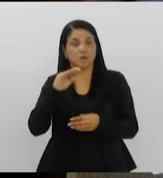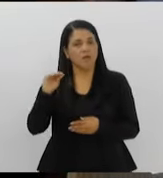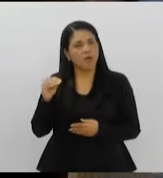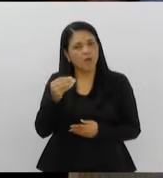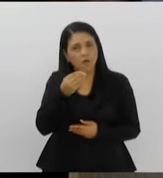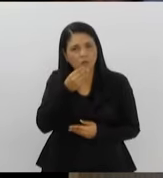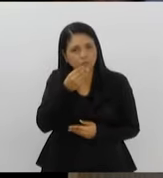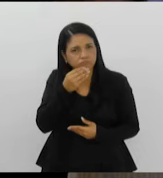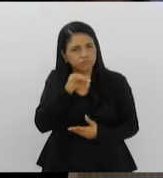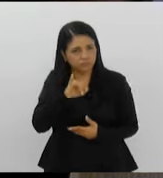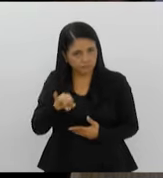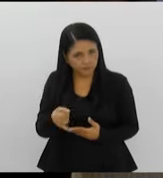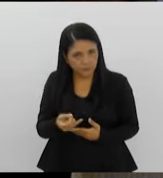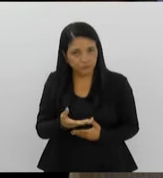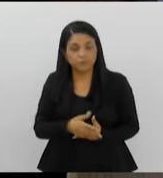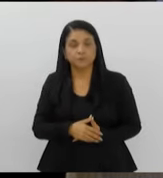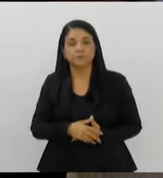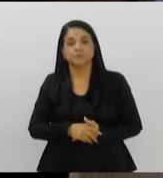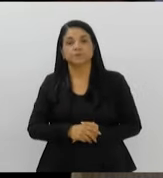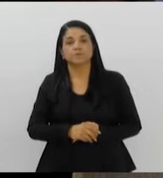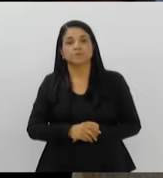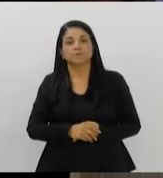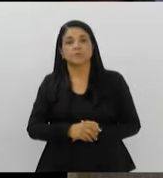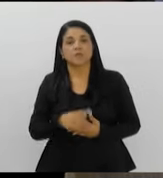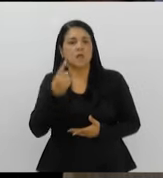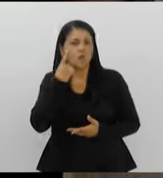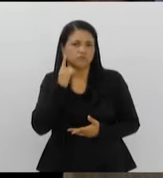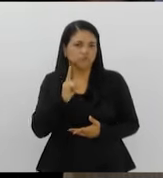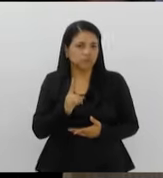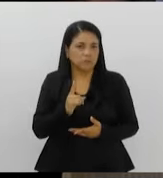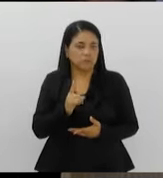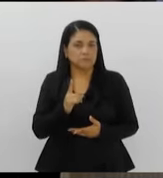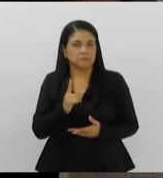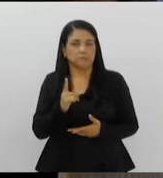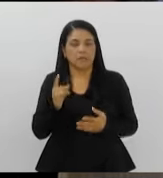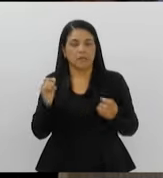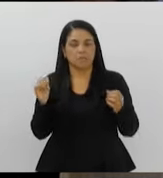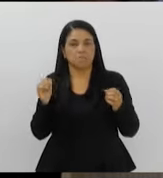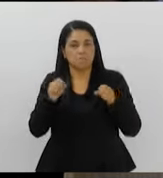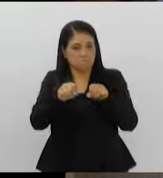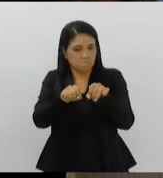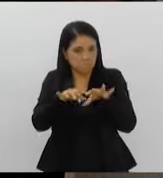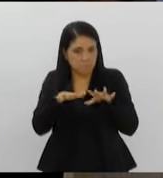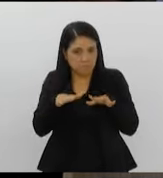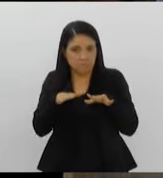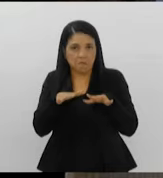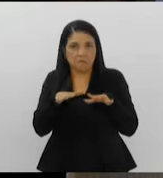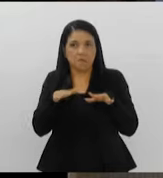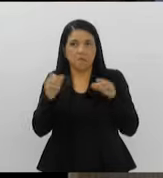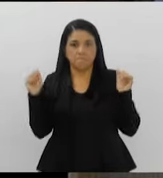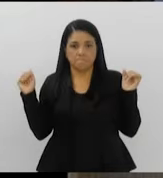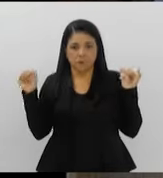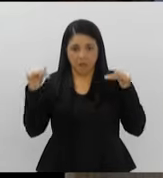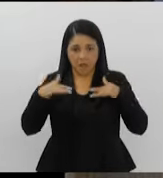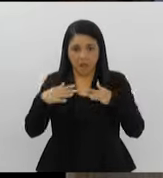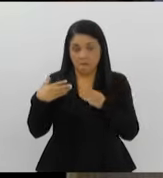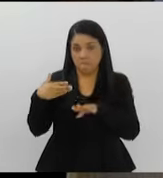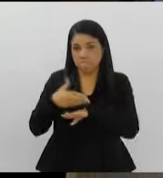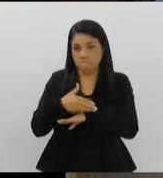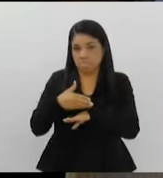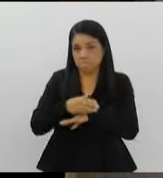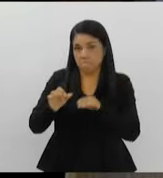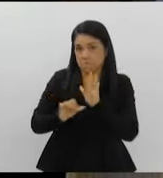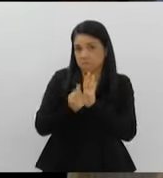oportunidade, porque eu não sei se é por conta da casa cheia, mas é a primeira vez que participa de uma sessão